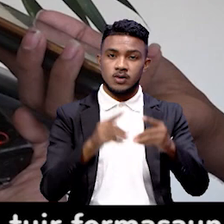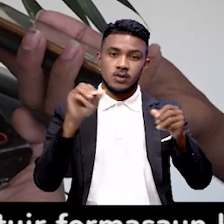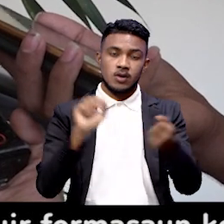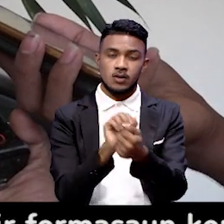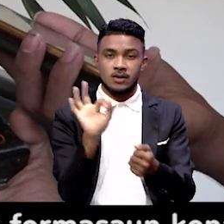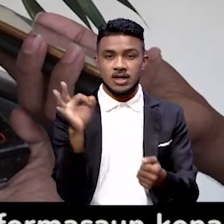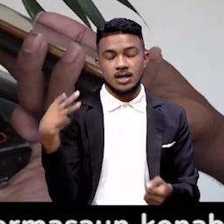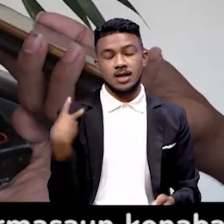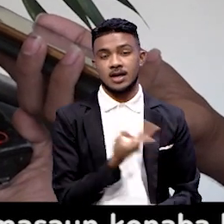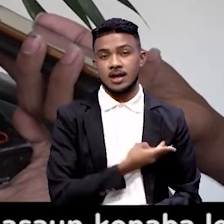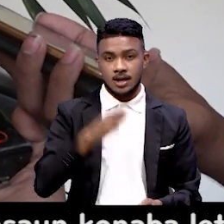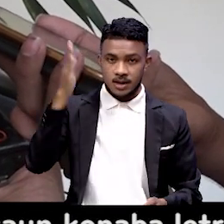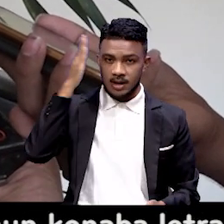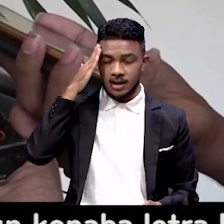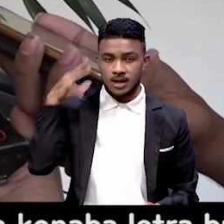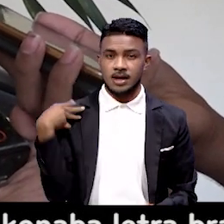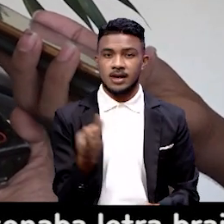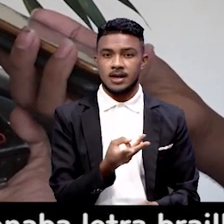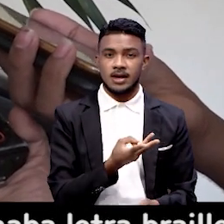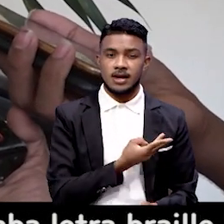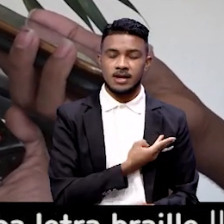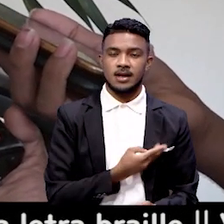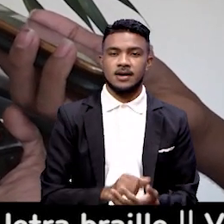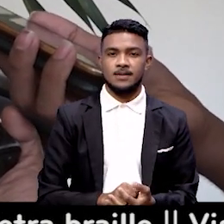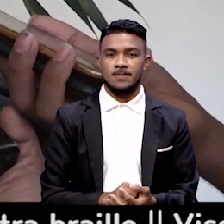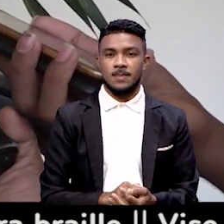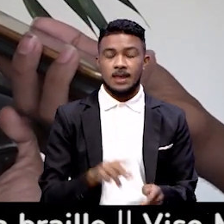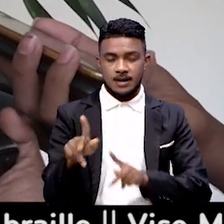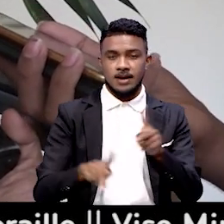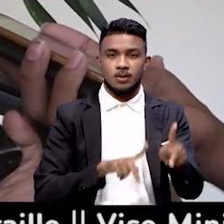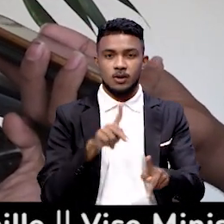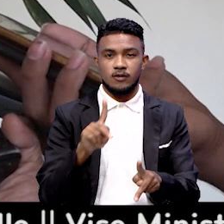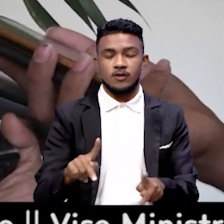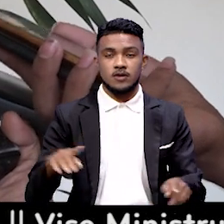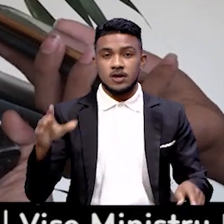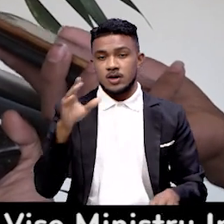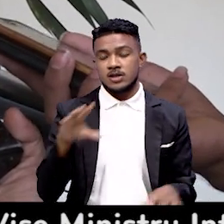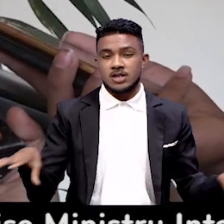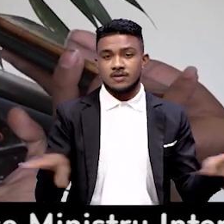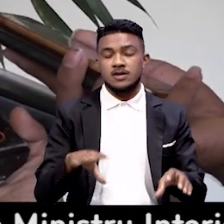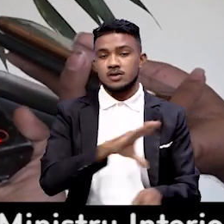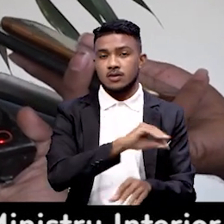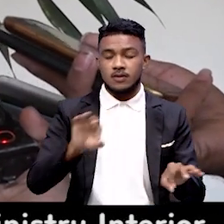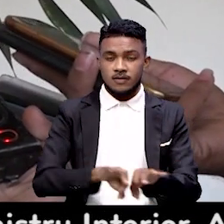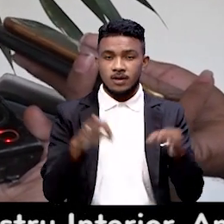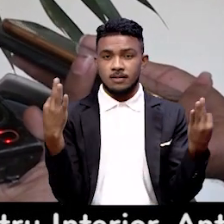Ita tene kata ita nia povo trabalhador so ninia familia toma